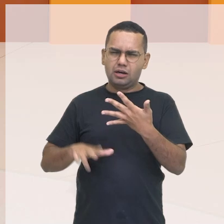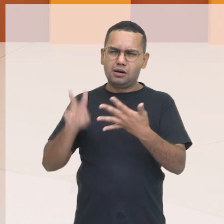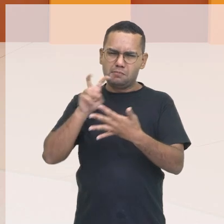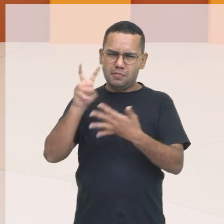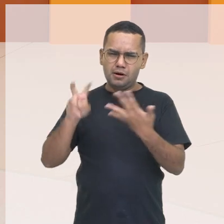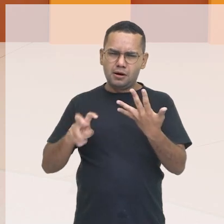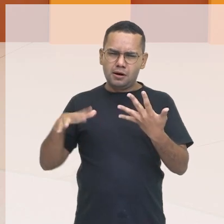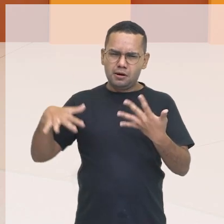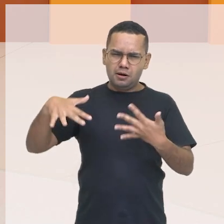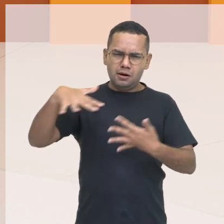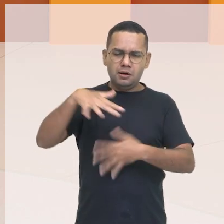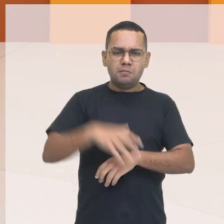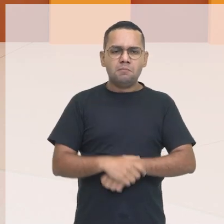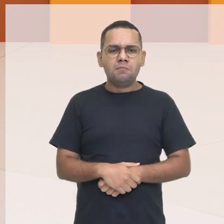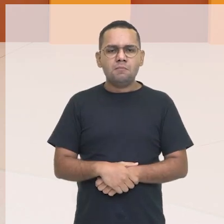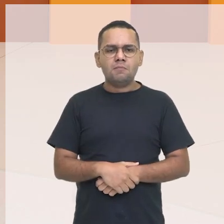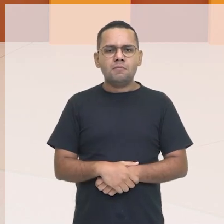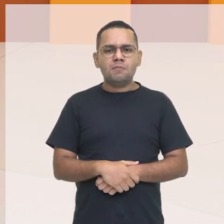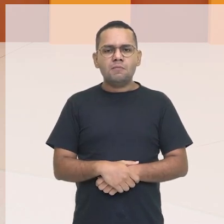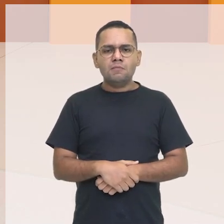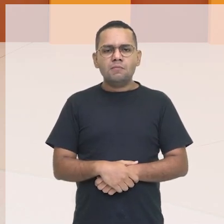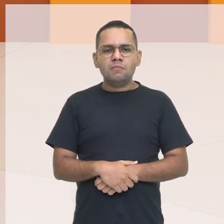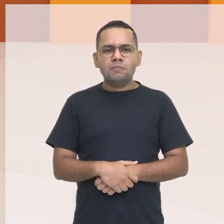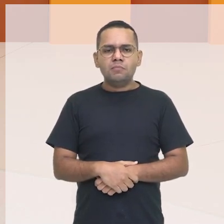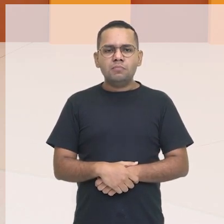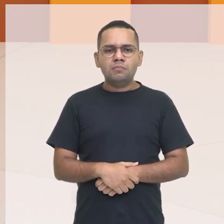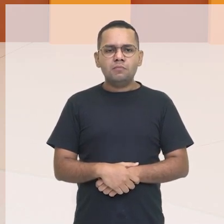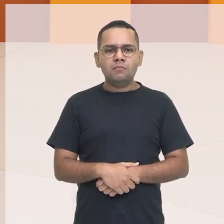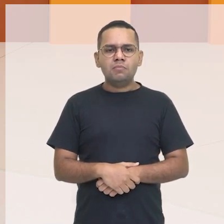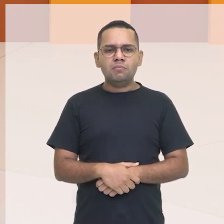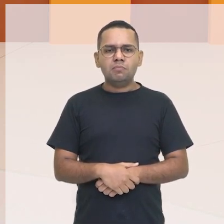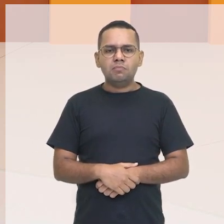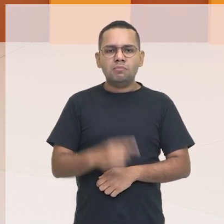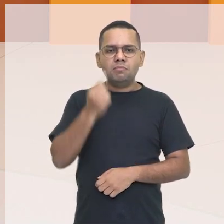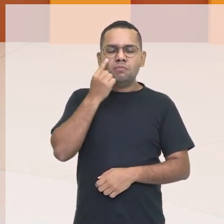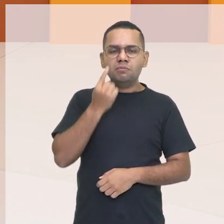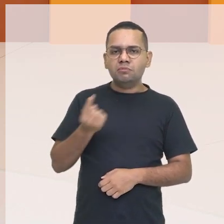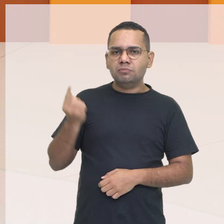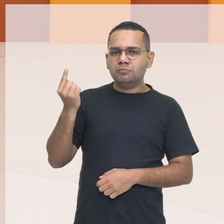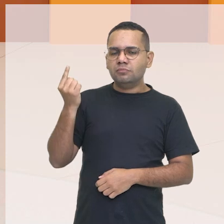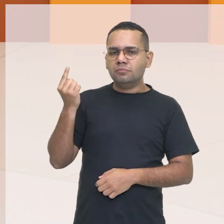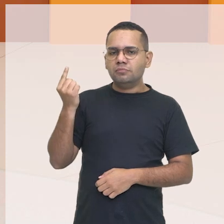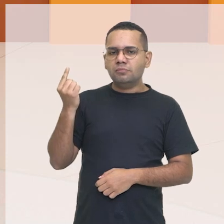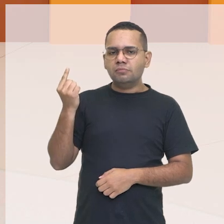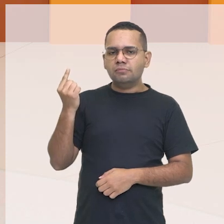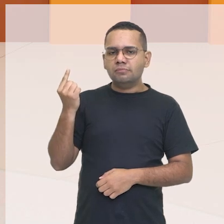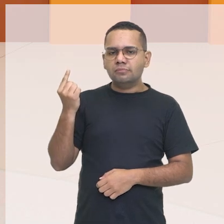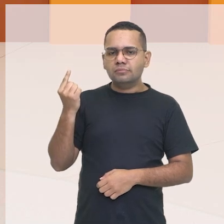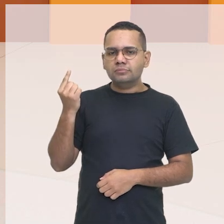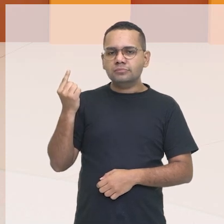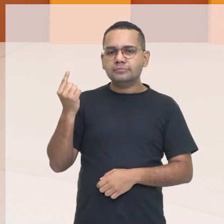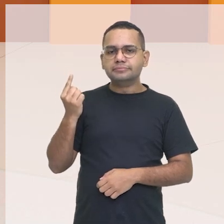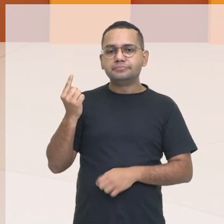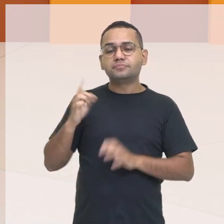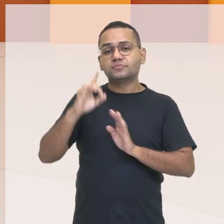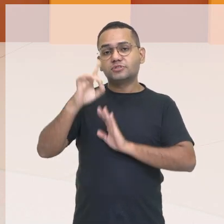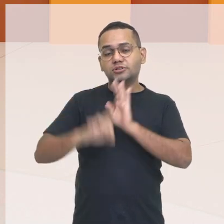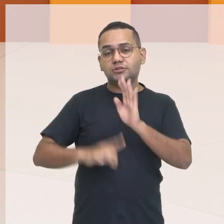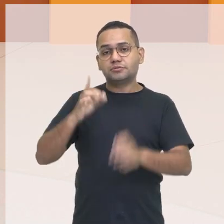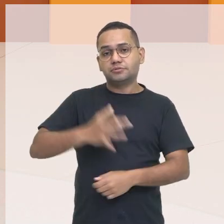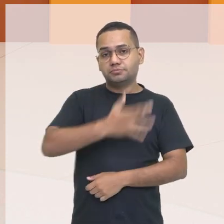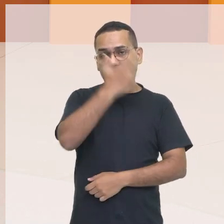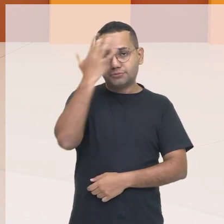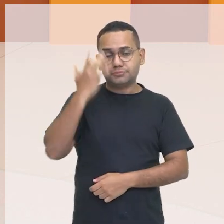aqui, que está ligado diretamente com os direitos, né? Com os direitos dos pacientes. o direito